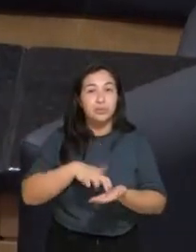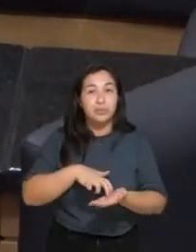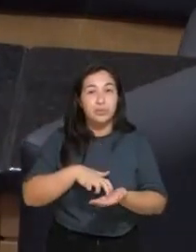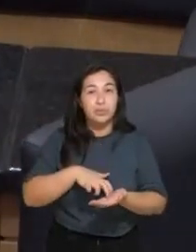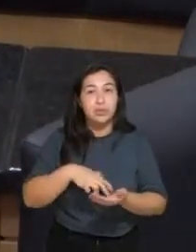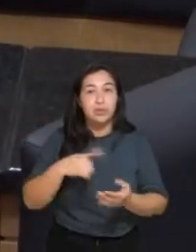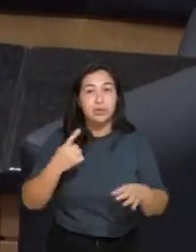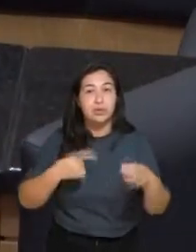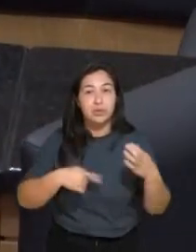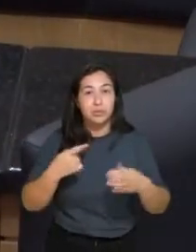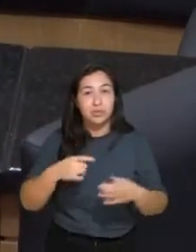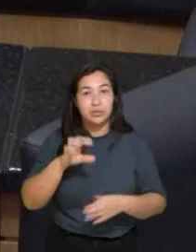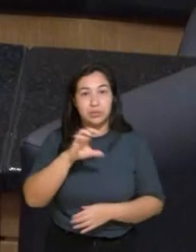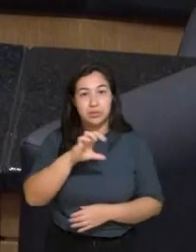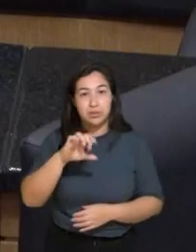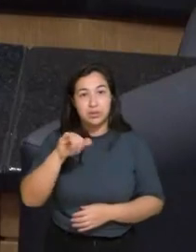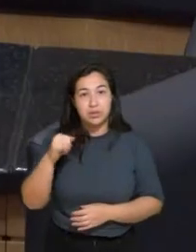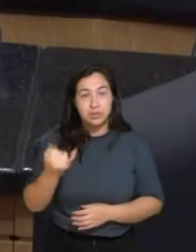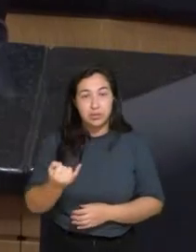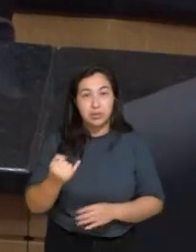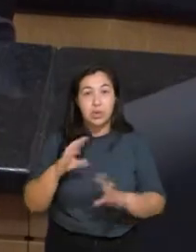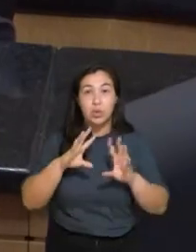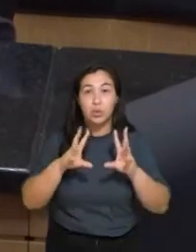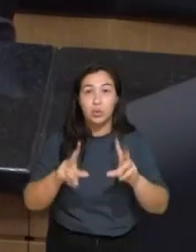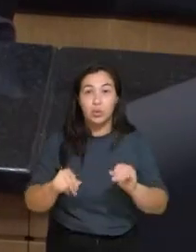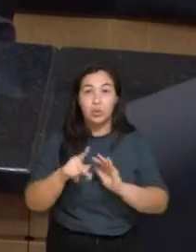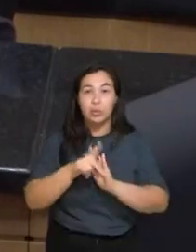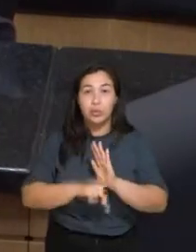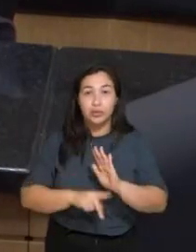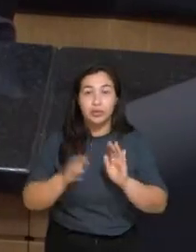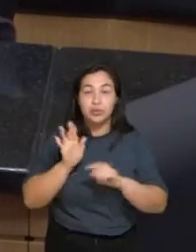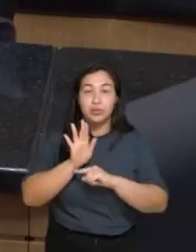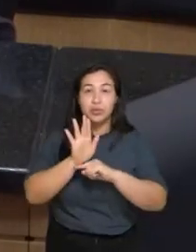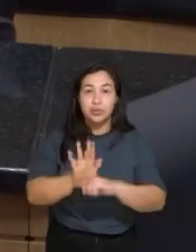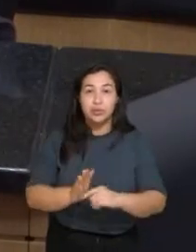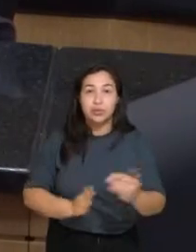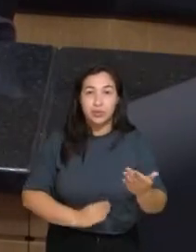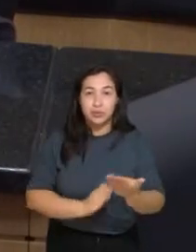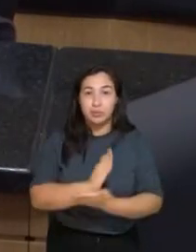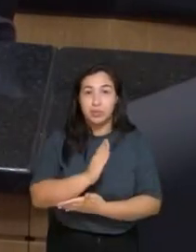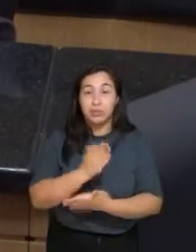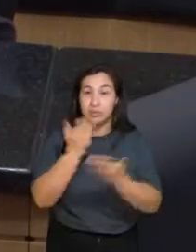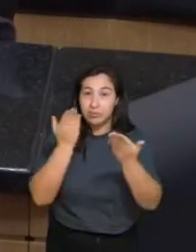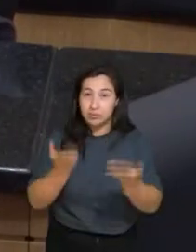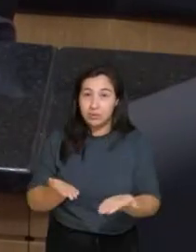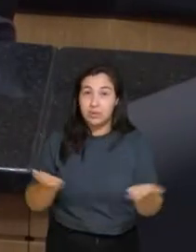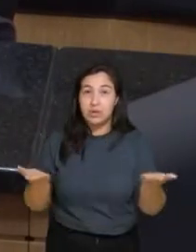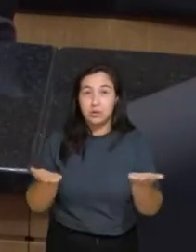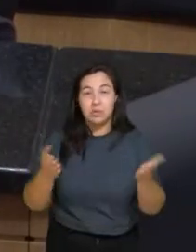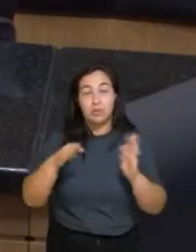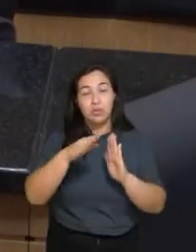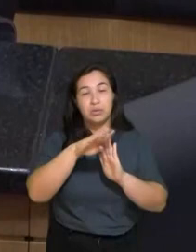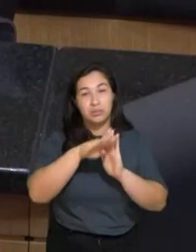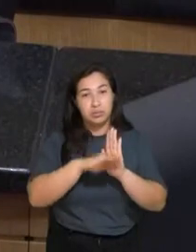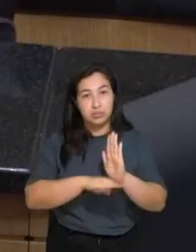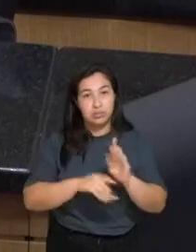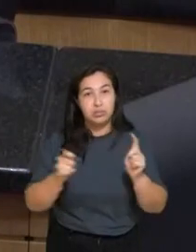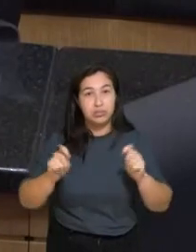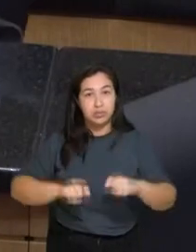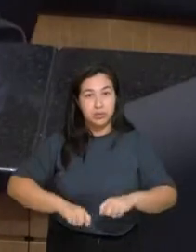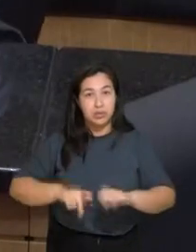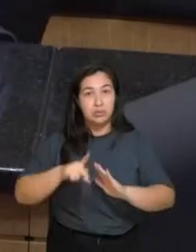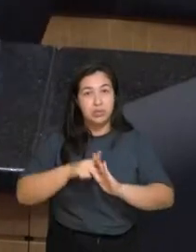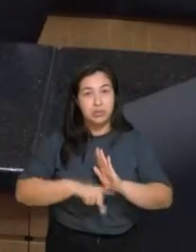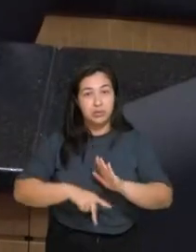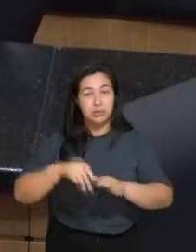esse projeto, e a todos aqueles que ajudaram a aprovar, e a Vossa Excelência que coloca agora em plenário. Esse projeto é